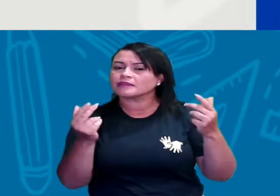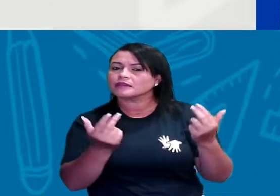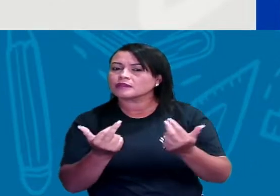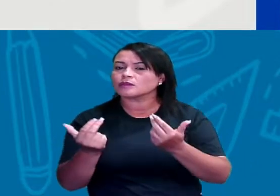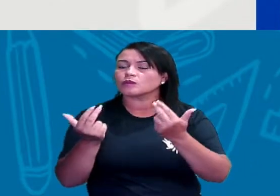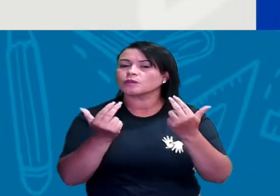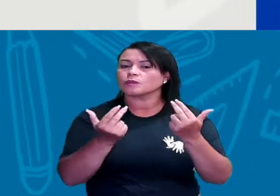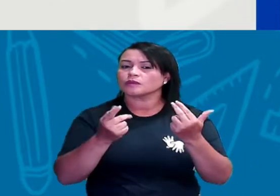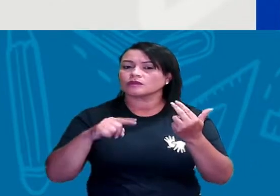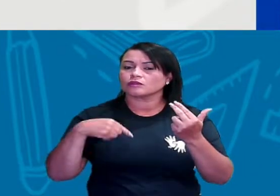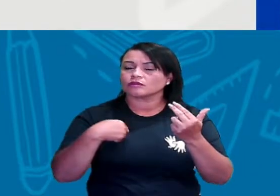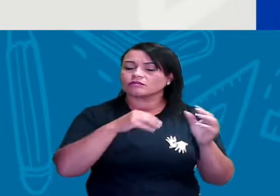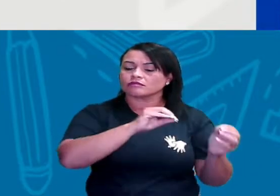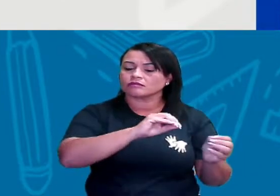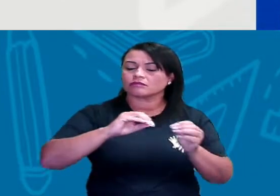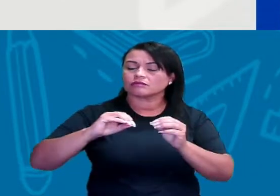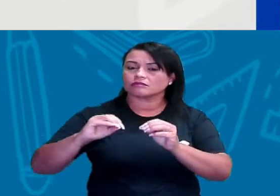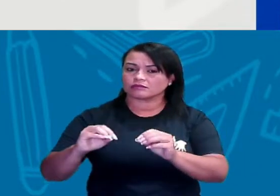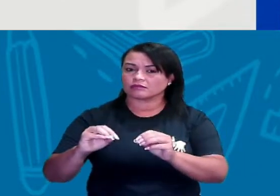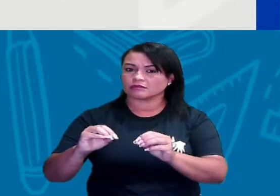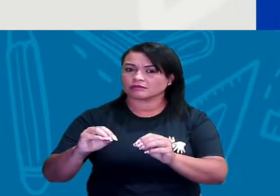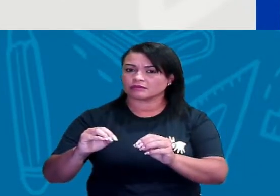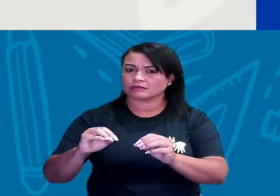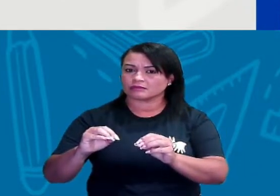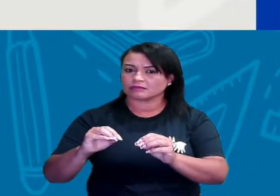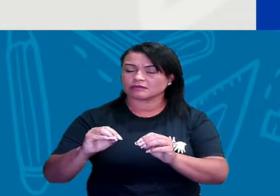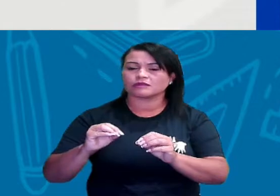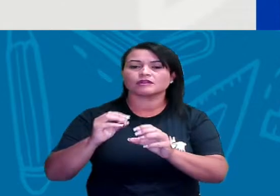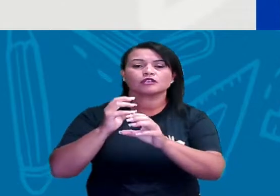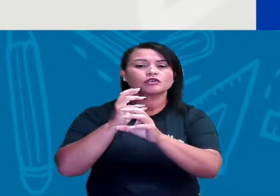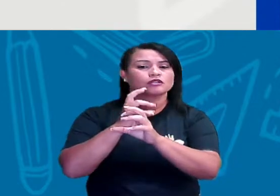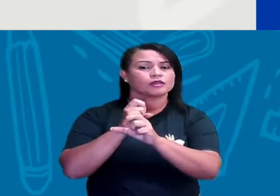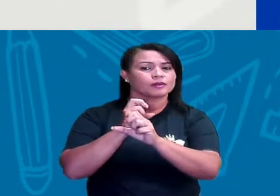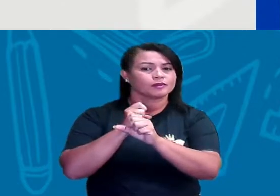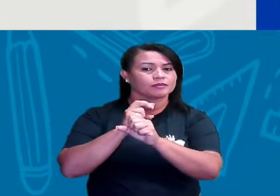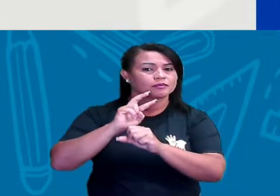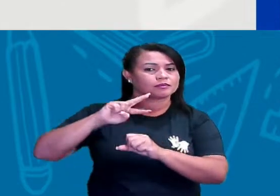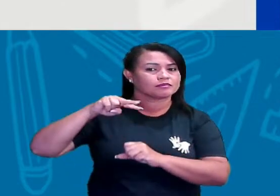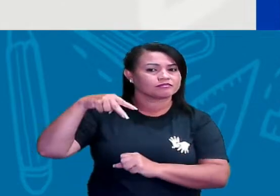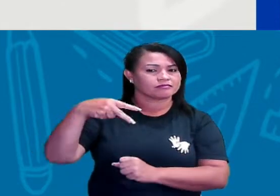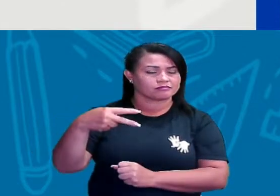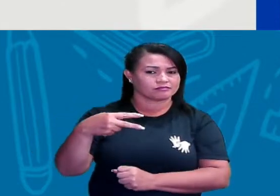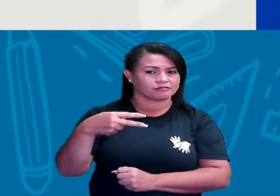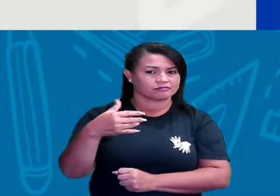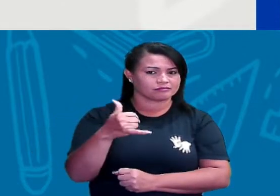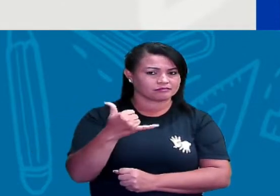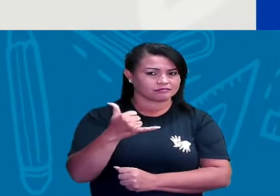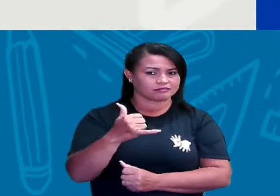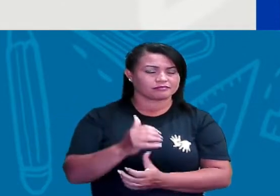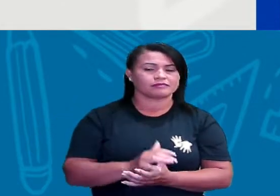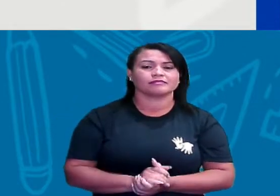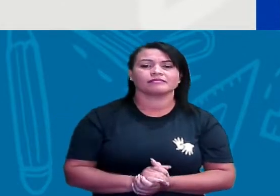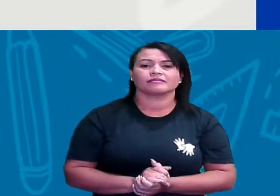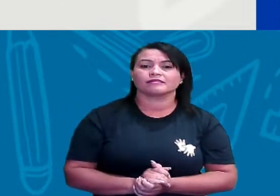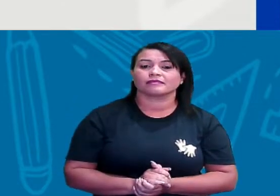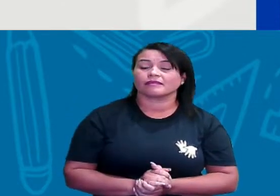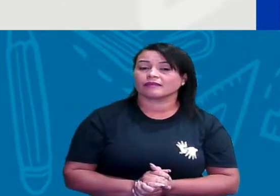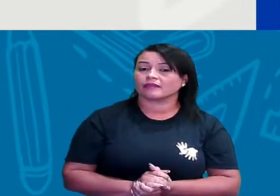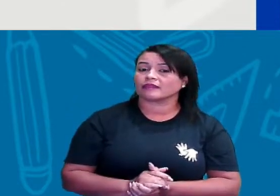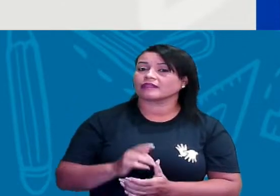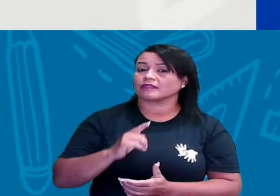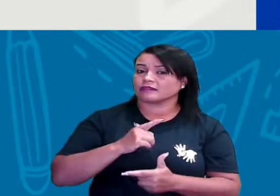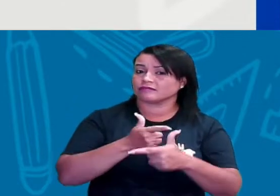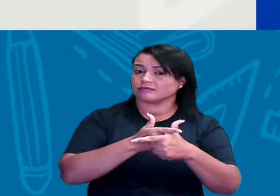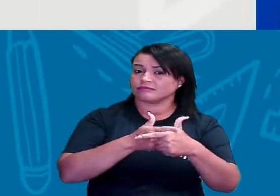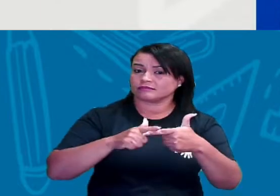iguais, nós repetimos a base e somamos os expoentes, tá certo? Na divisão